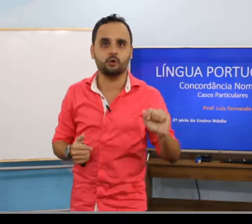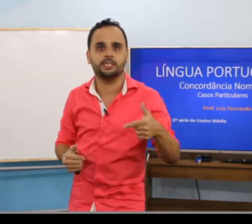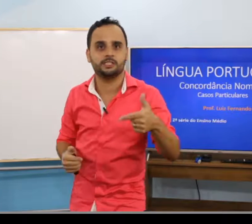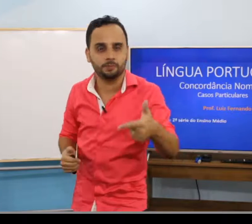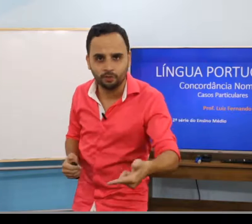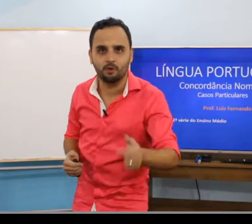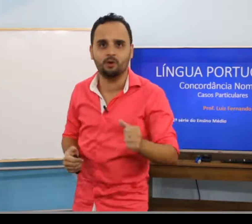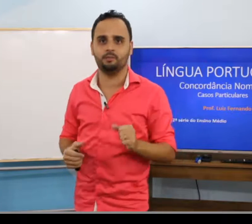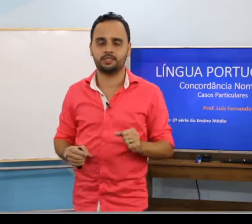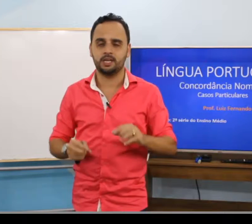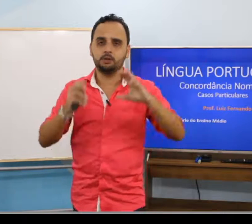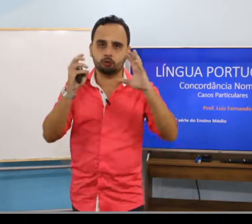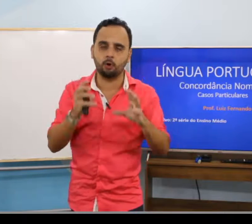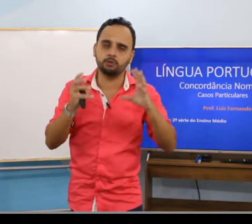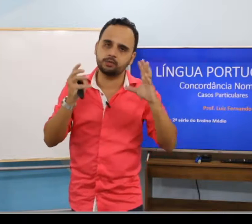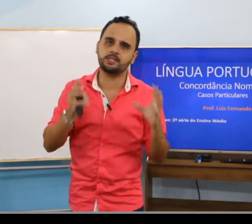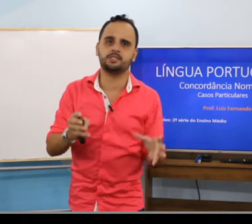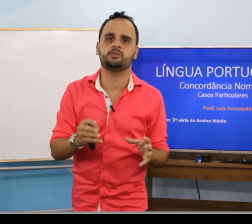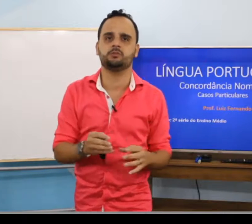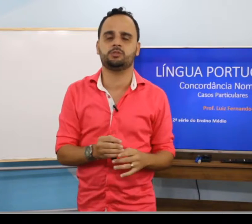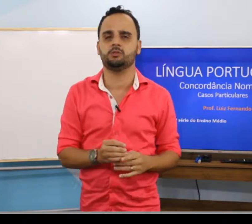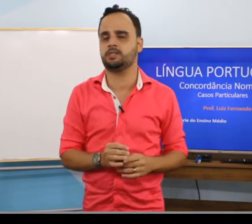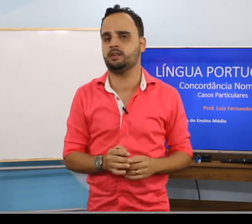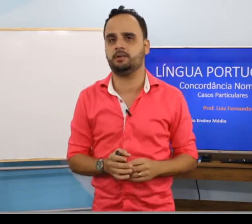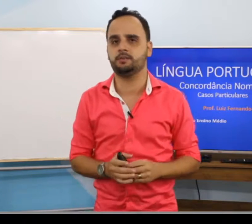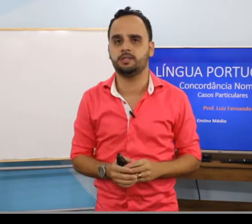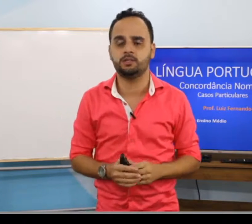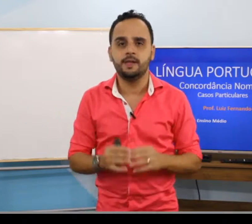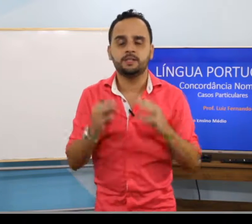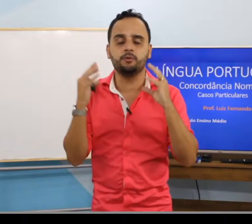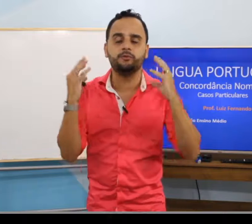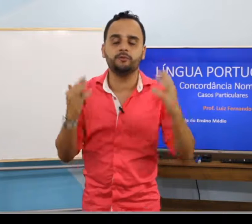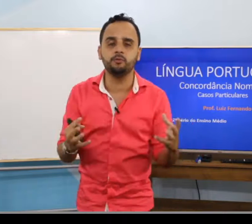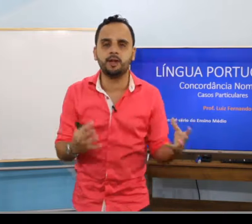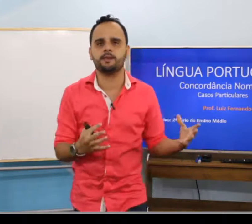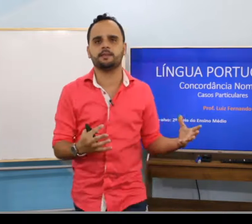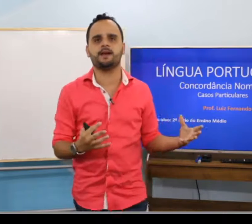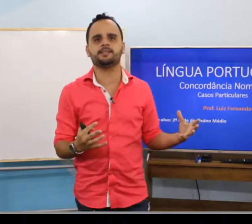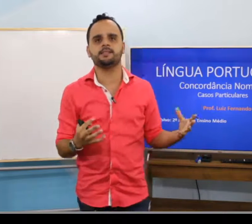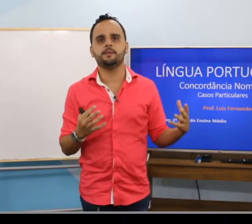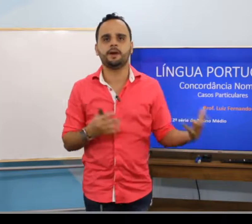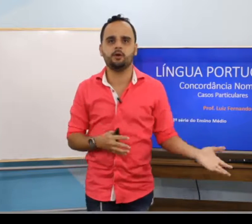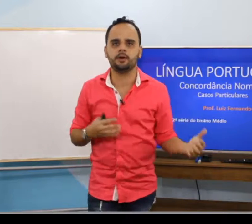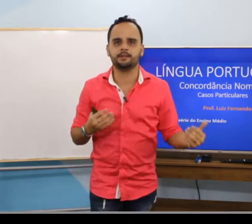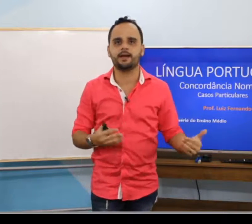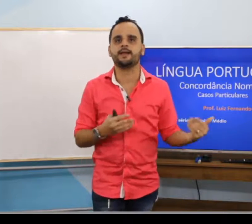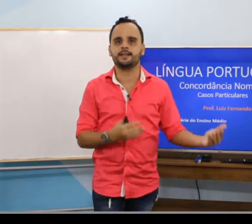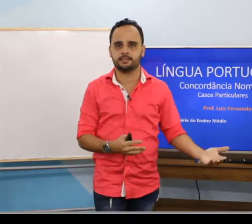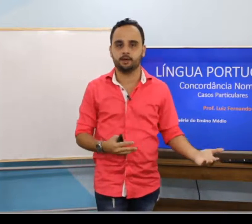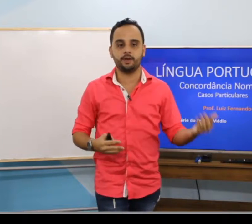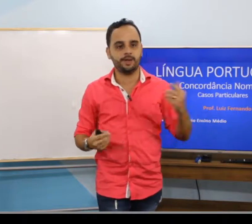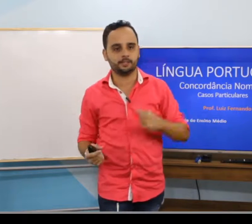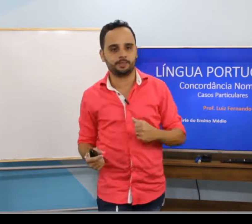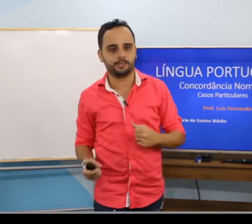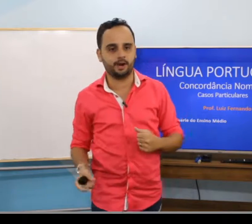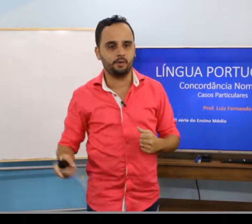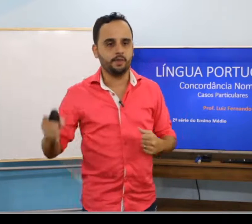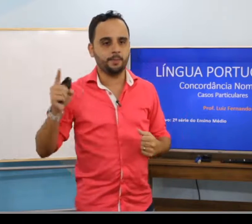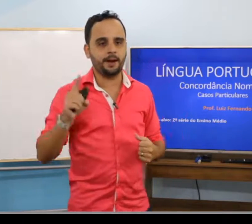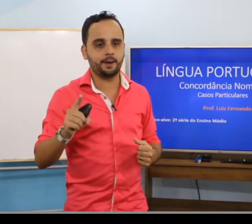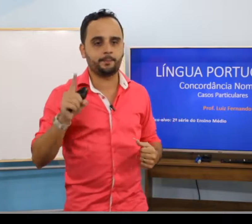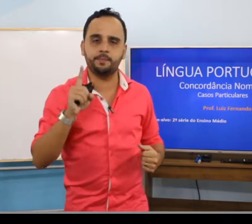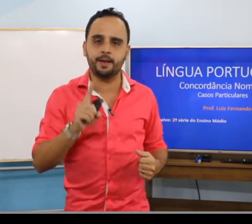conjunções pronomes todos esses assuntos produzidos para vocês são fundamentais para hora da redação